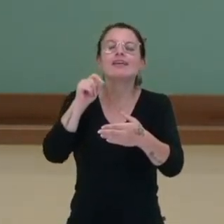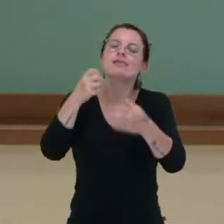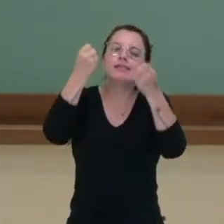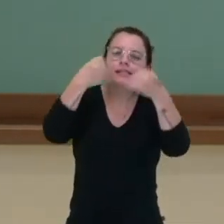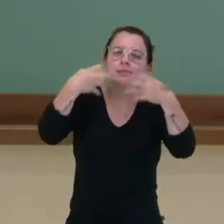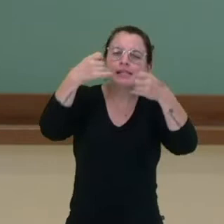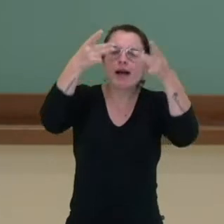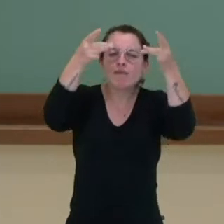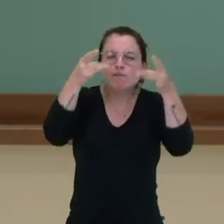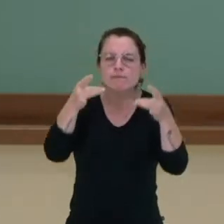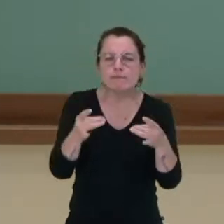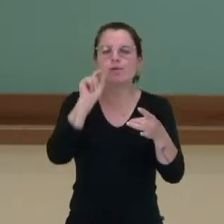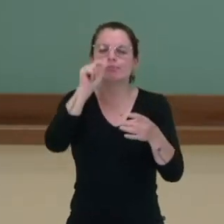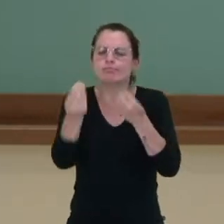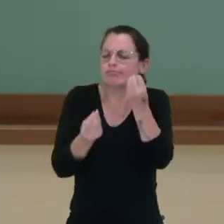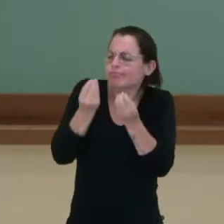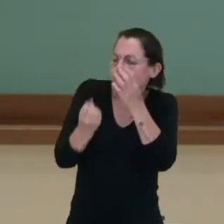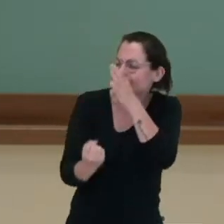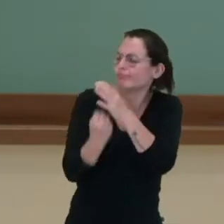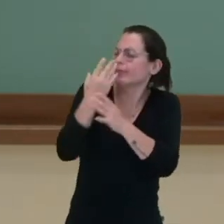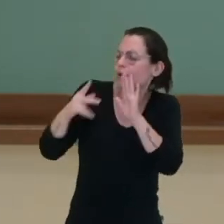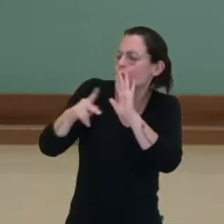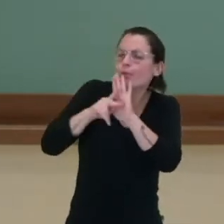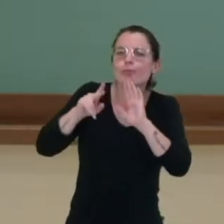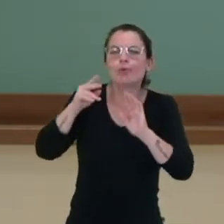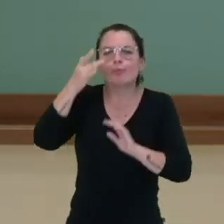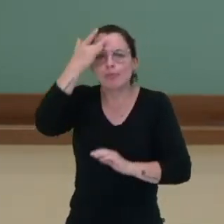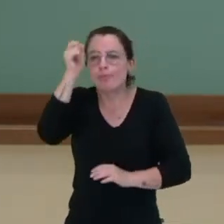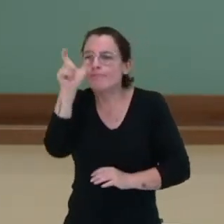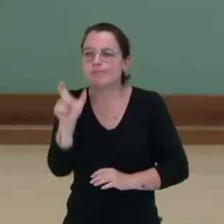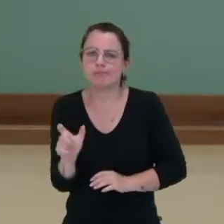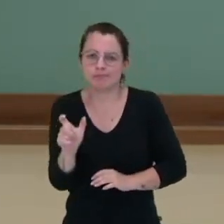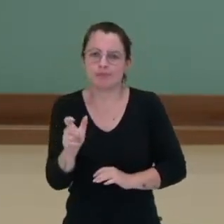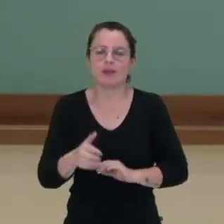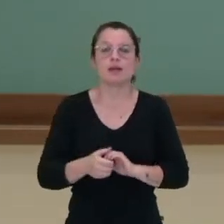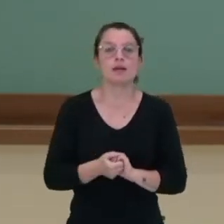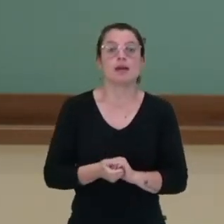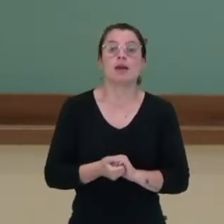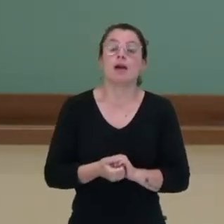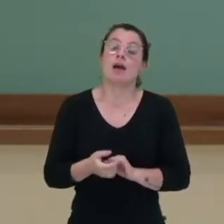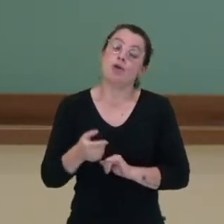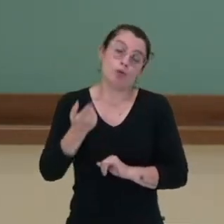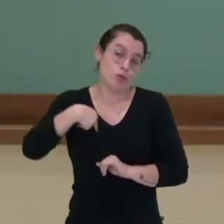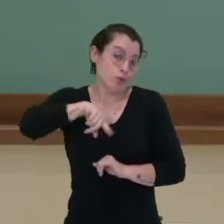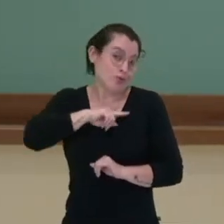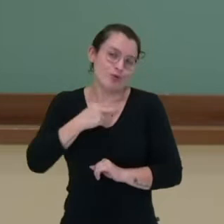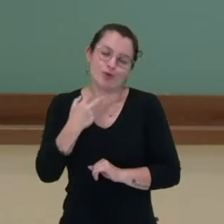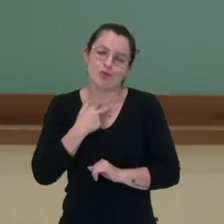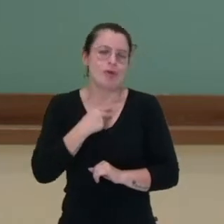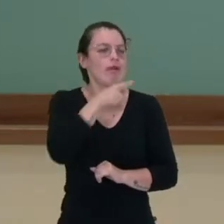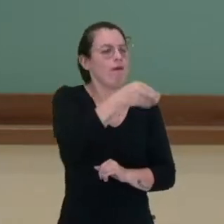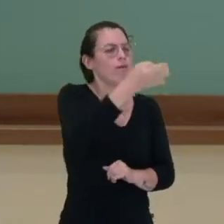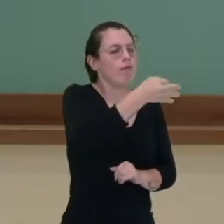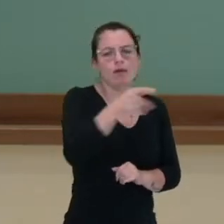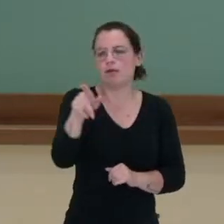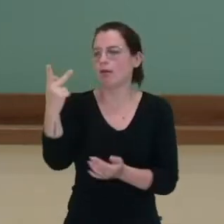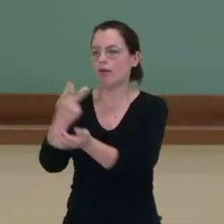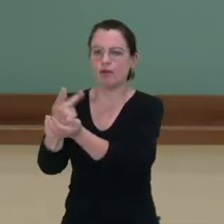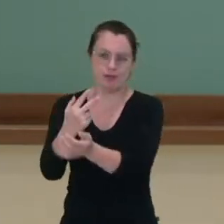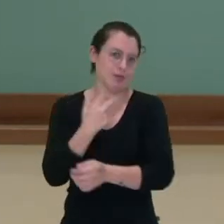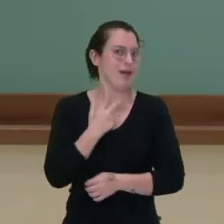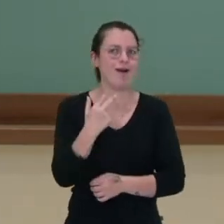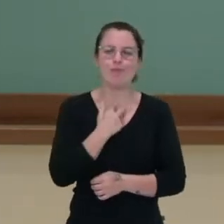que não há, a gente não vai dizer e não cabe a nós dizer qual está certa, qual está errada. As